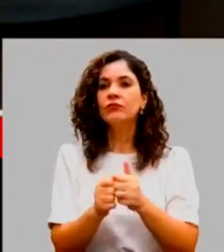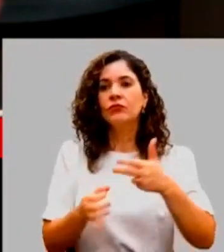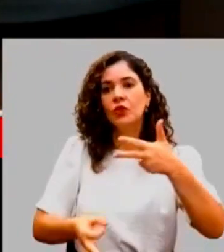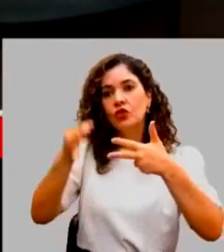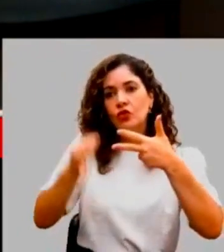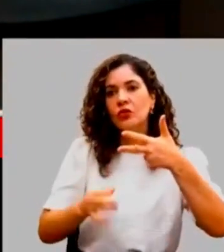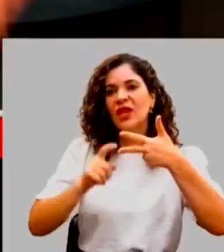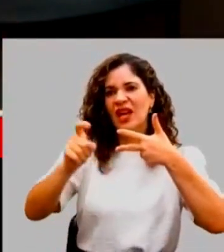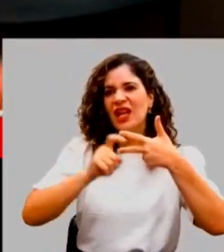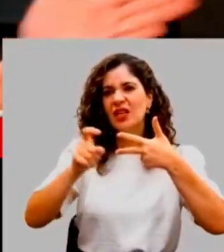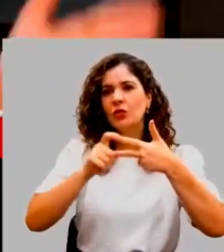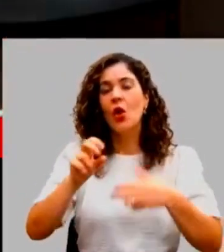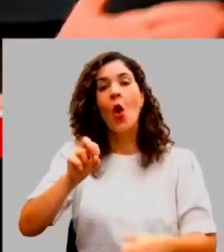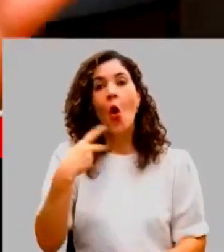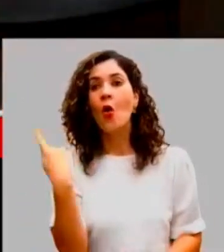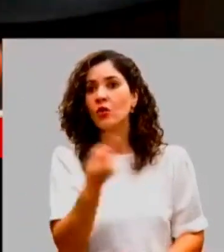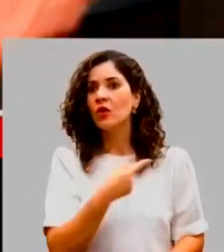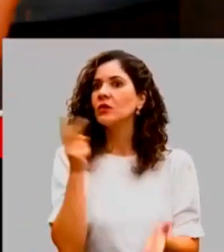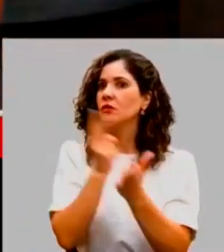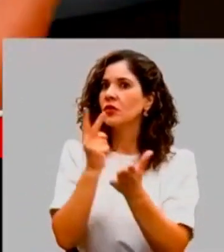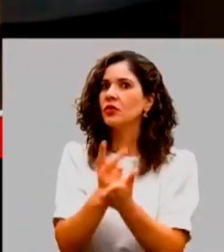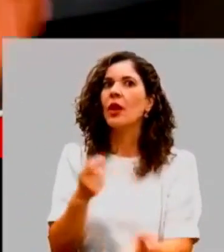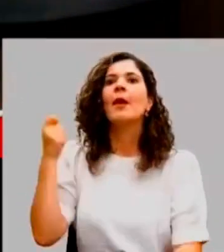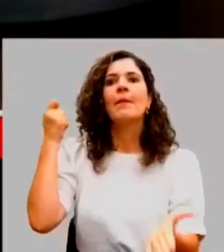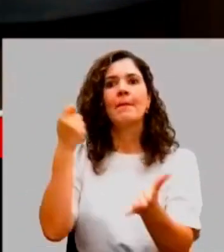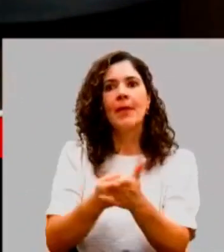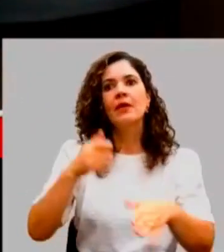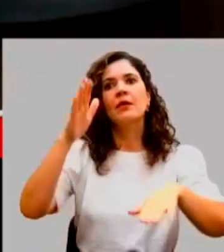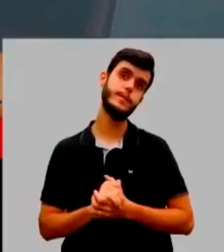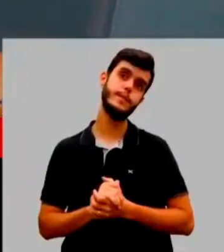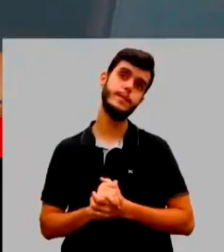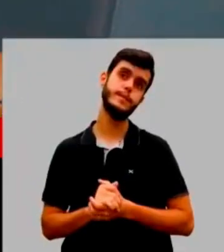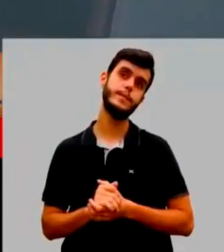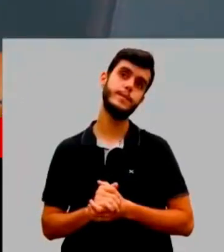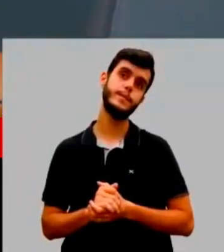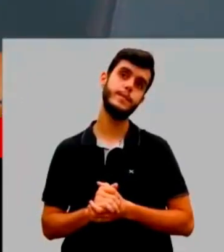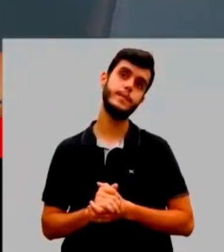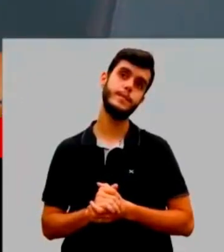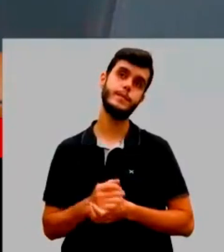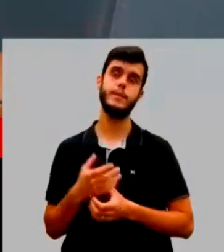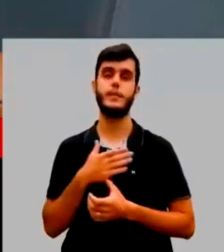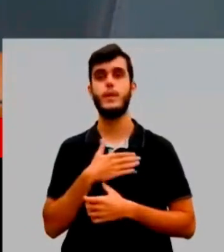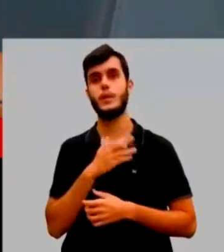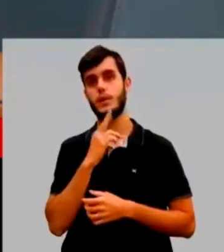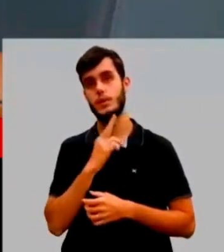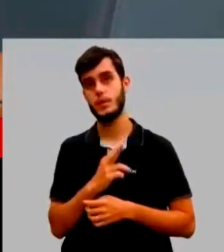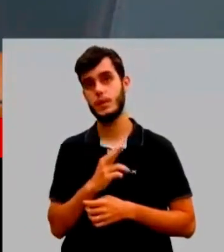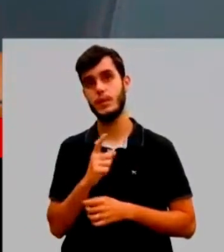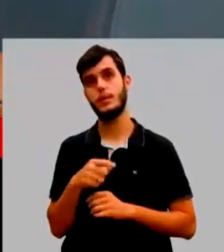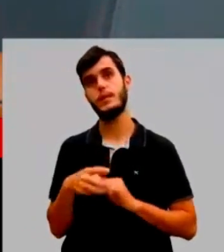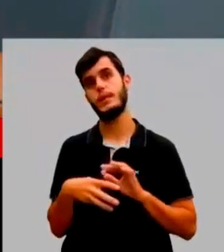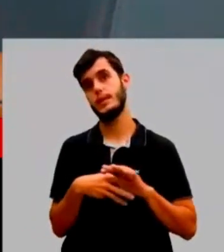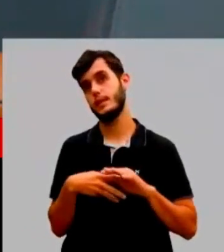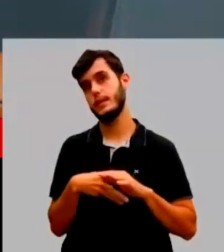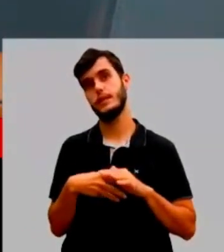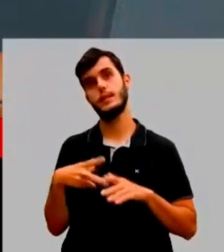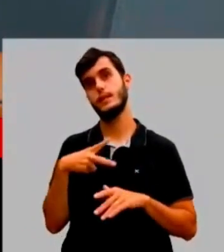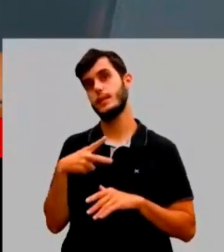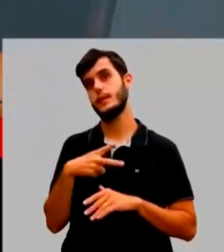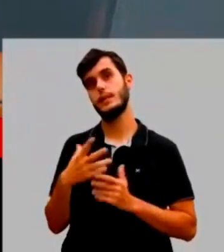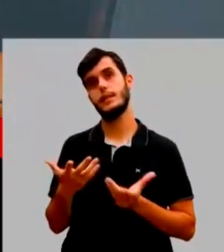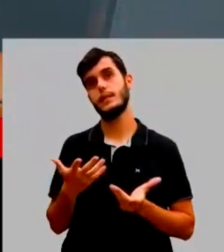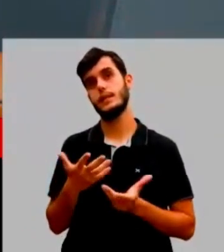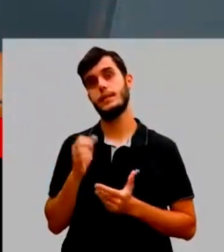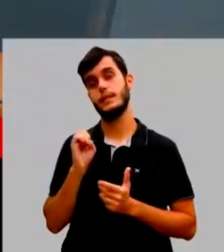ou nós vamos pagar mais uma conta e vamos o nosso dinheiro vai por Ráo Eu mesmo vou responder terceirização e privatização